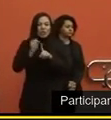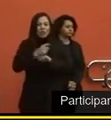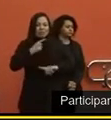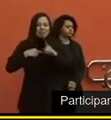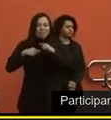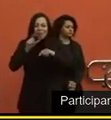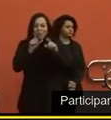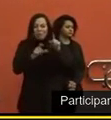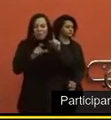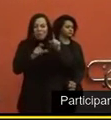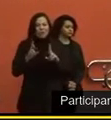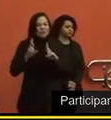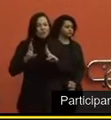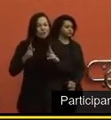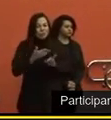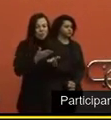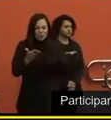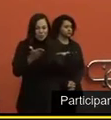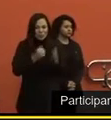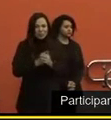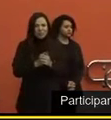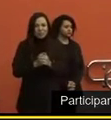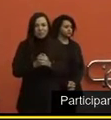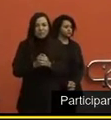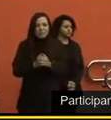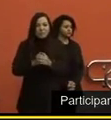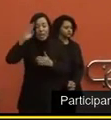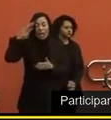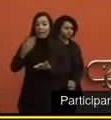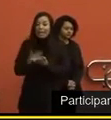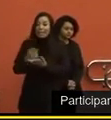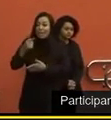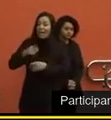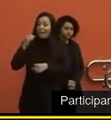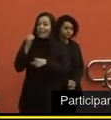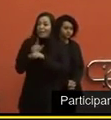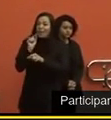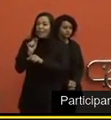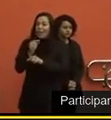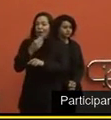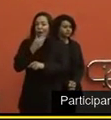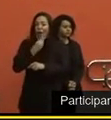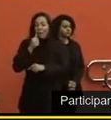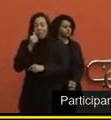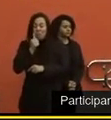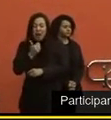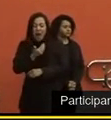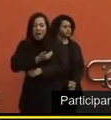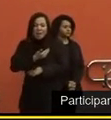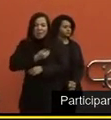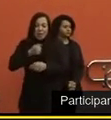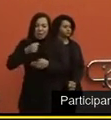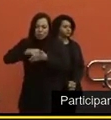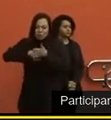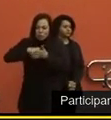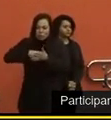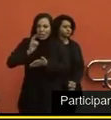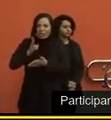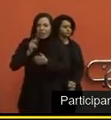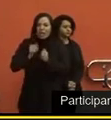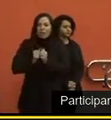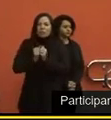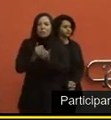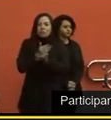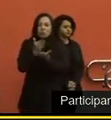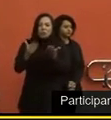de sua atuação. Estejam certos que aqui encontrarão companheiros de luta que jamais desistirão de construir